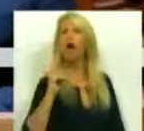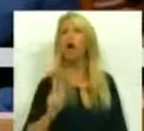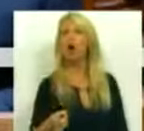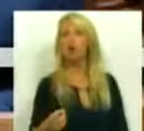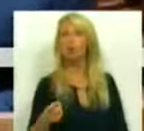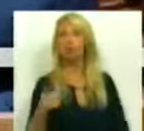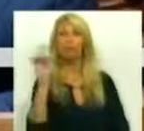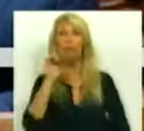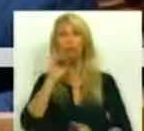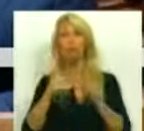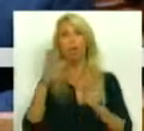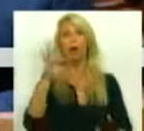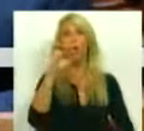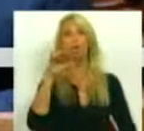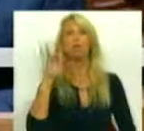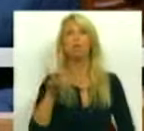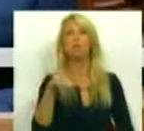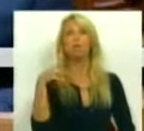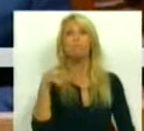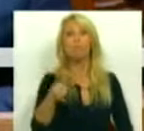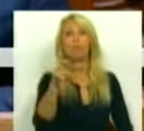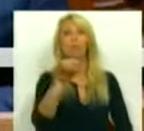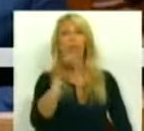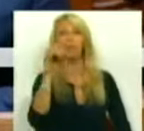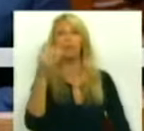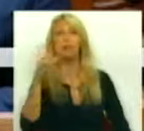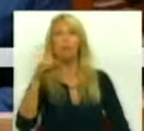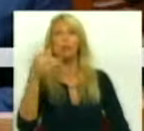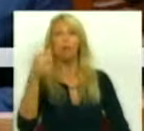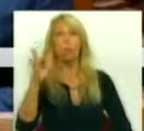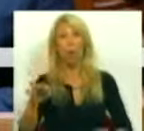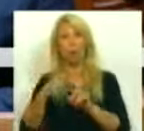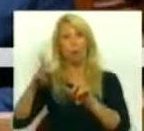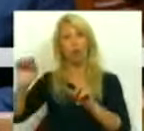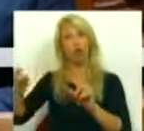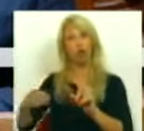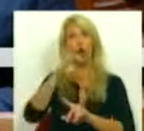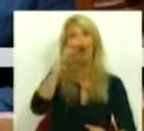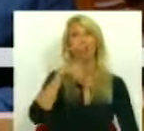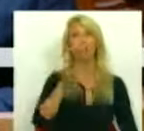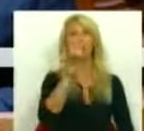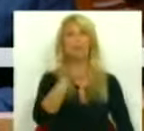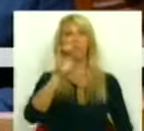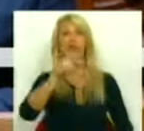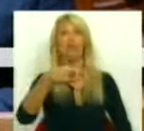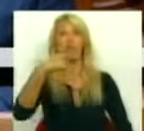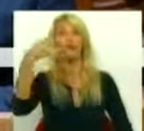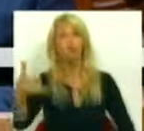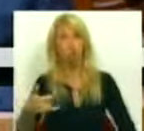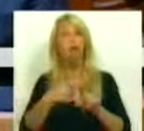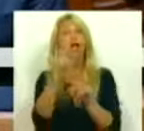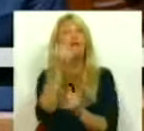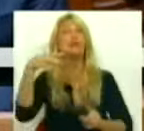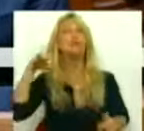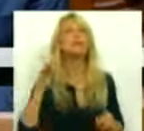a 8.344 milhões de euros, contra os 8.692 de 2006, o